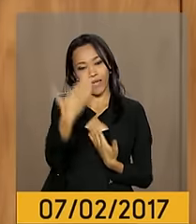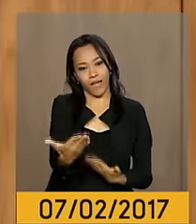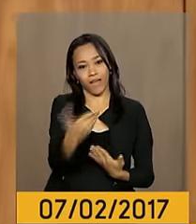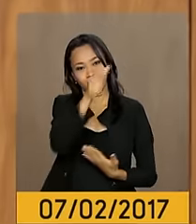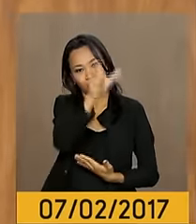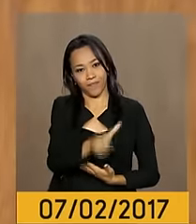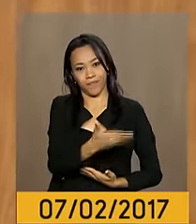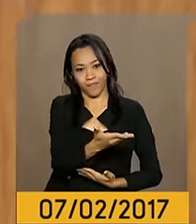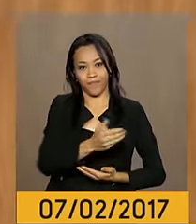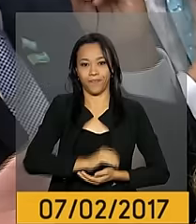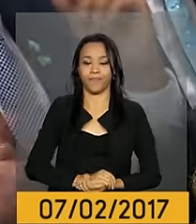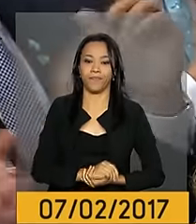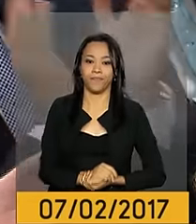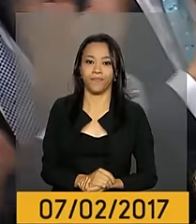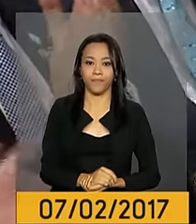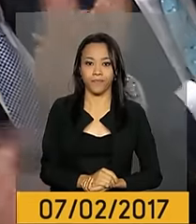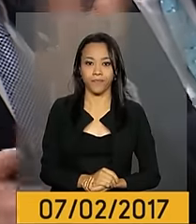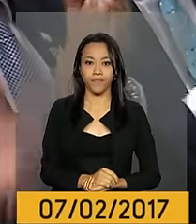presidente